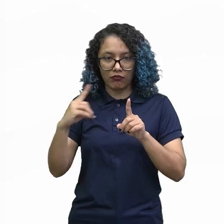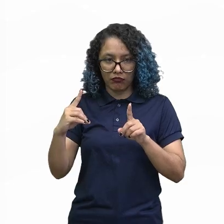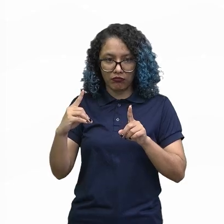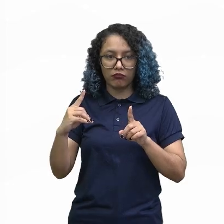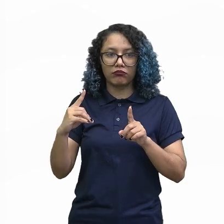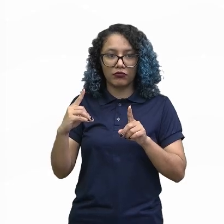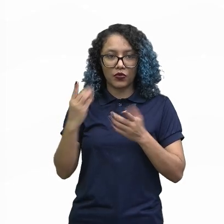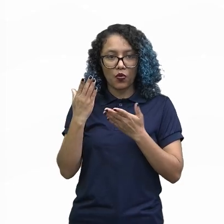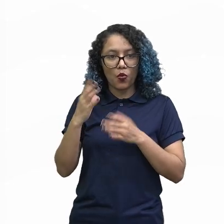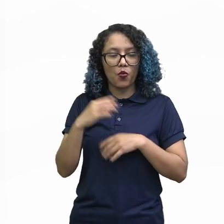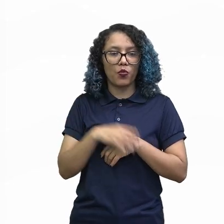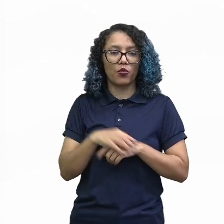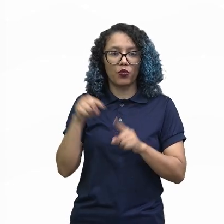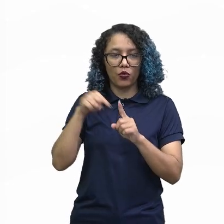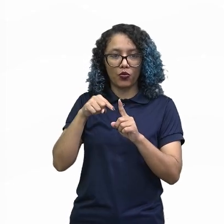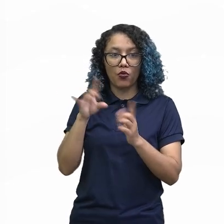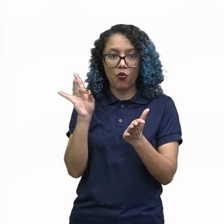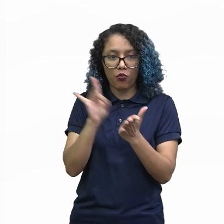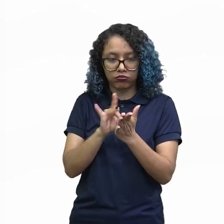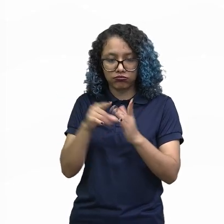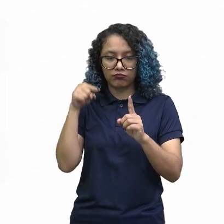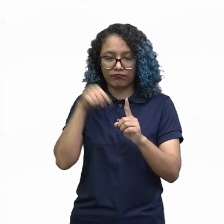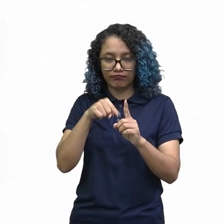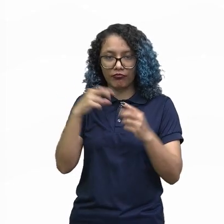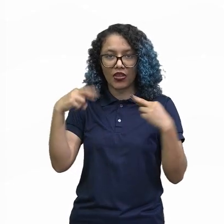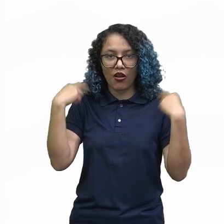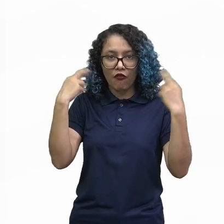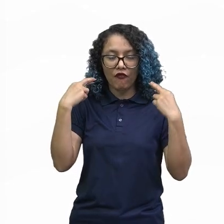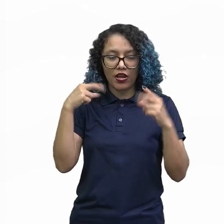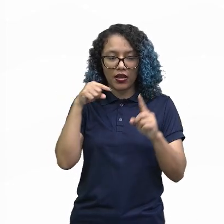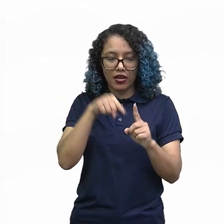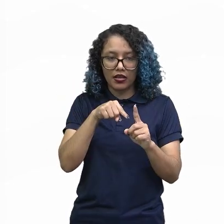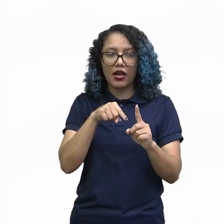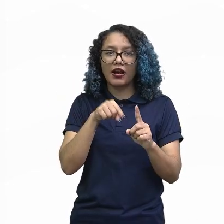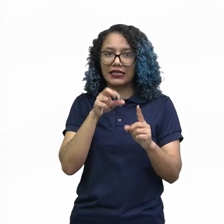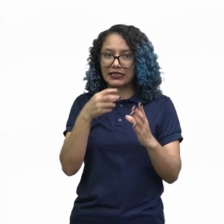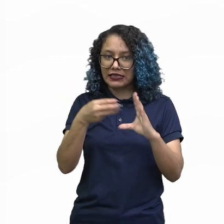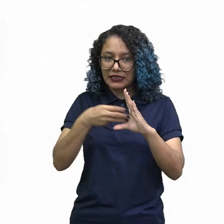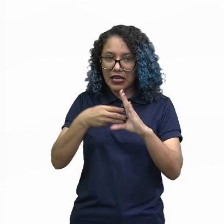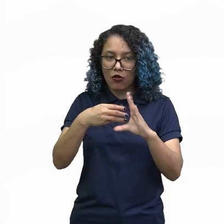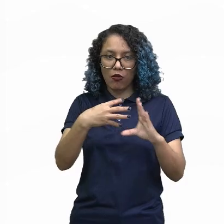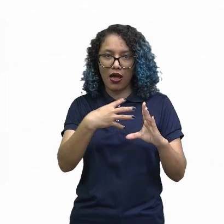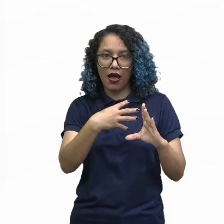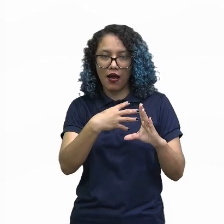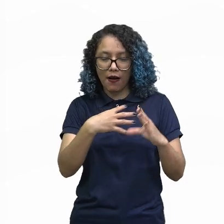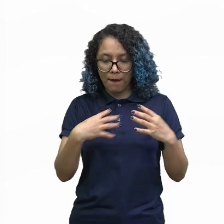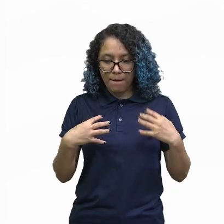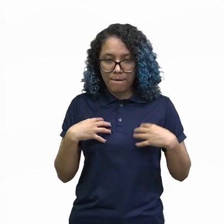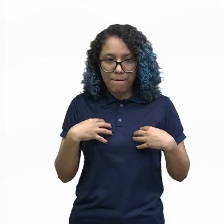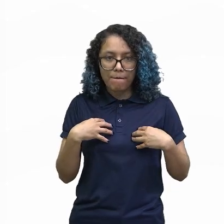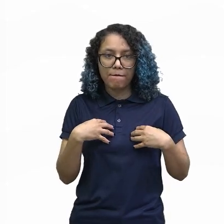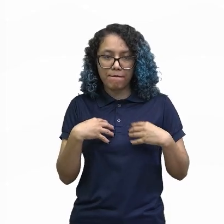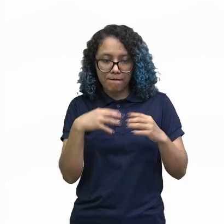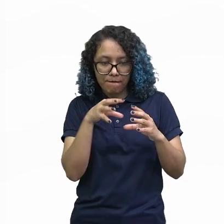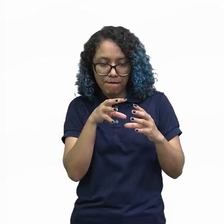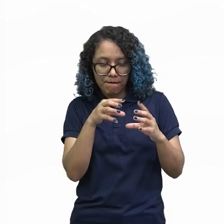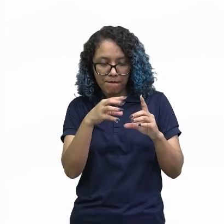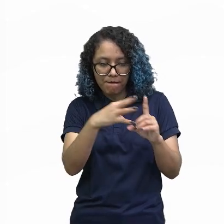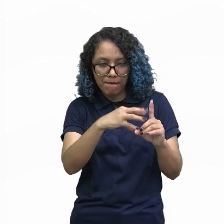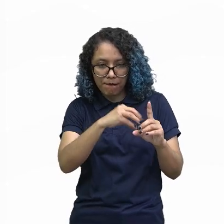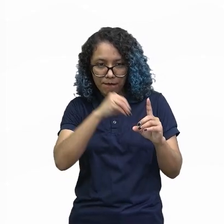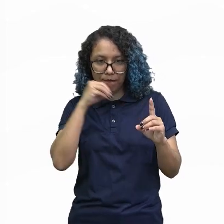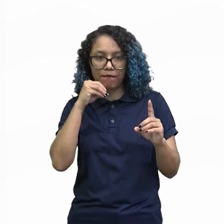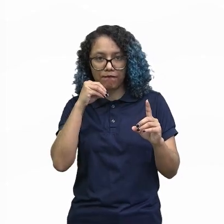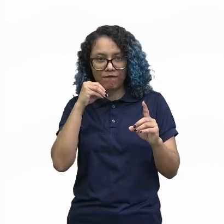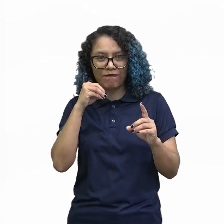um original, né, que foi aquela ovelha, de onde foram retiradas as células mamárias, com informação